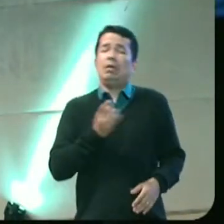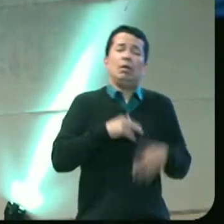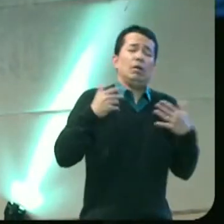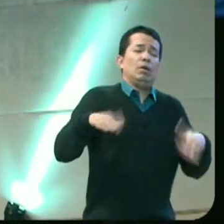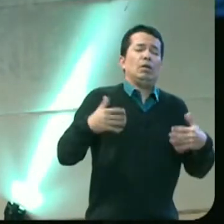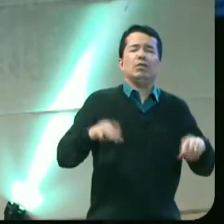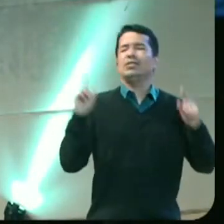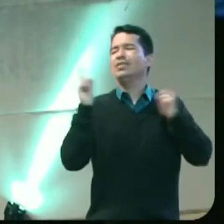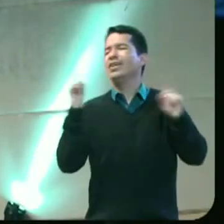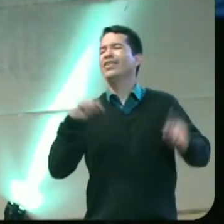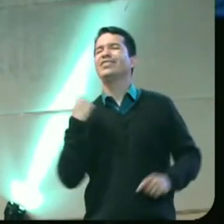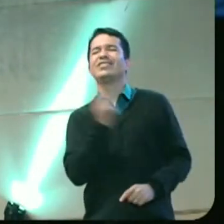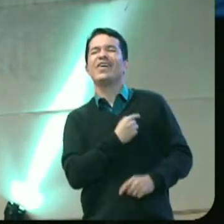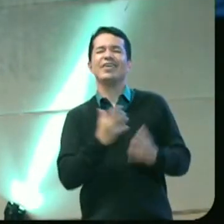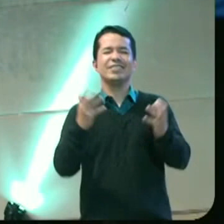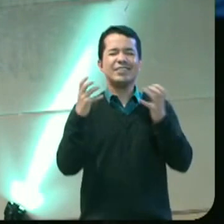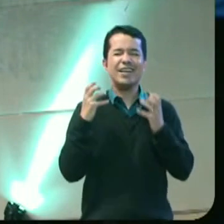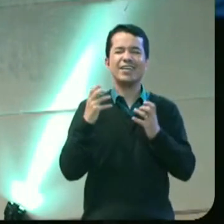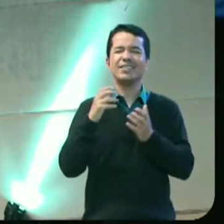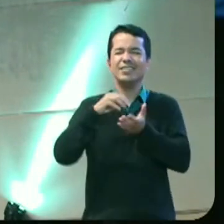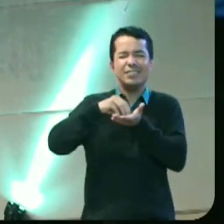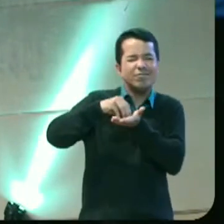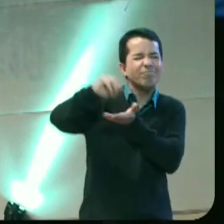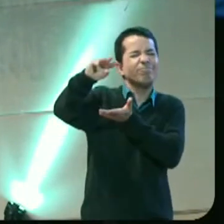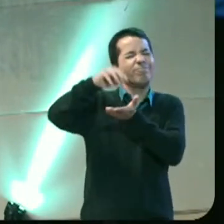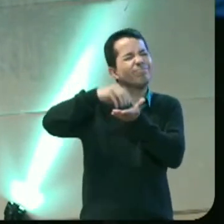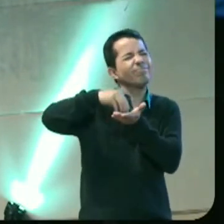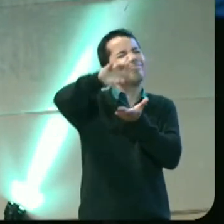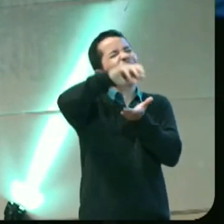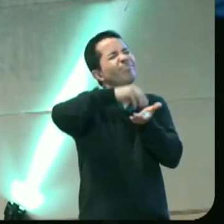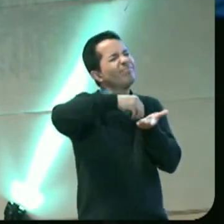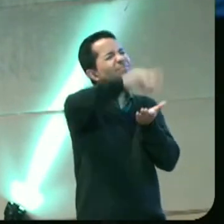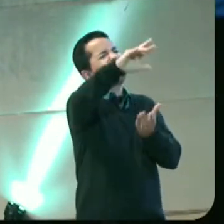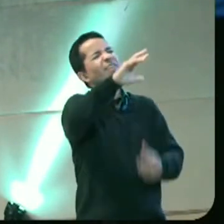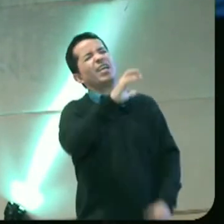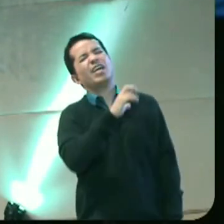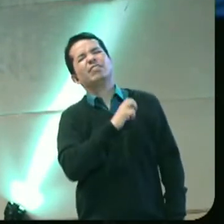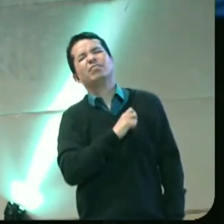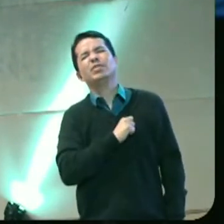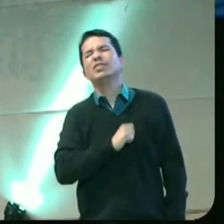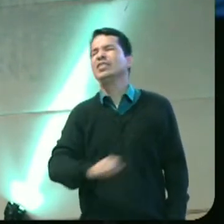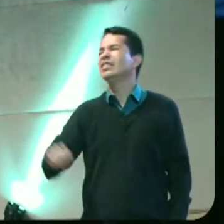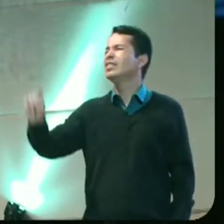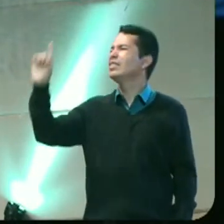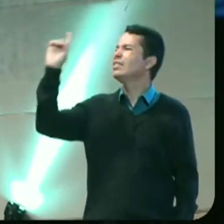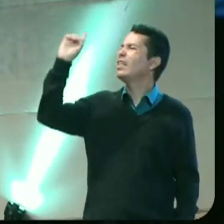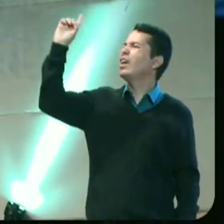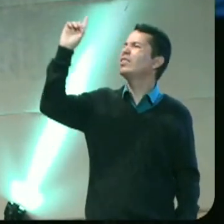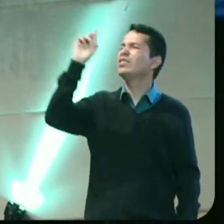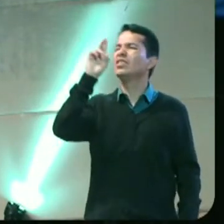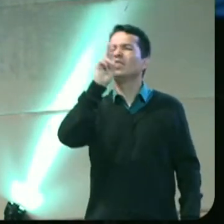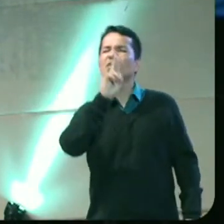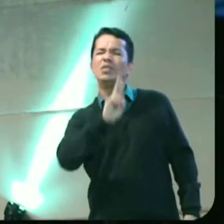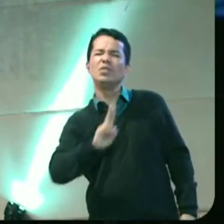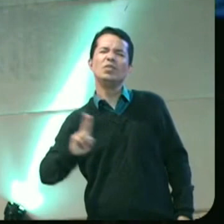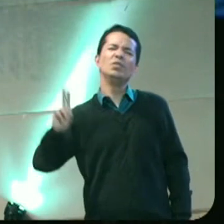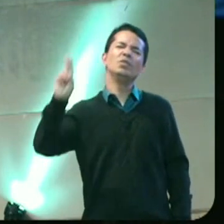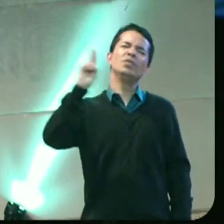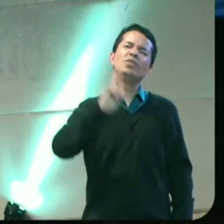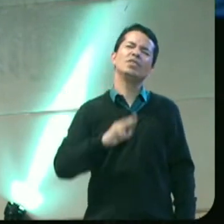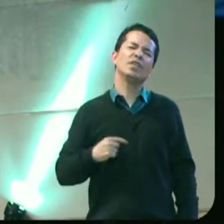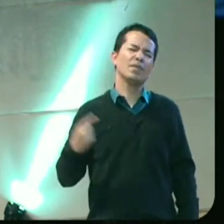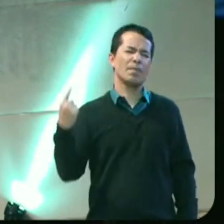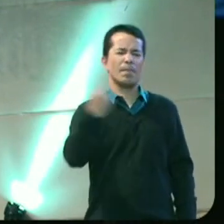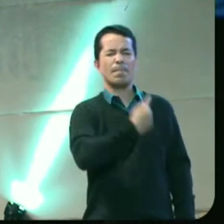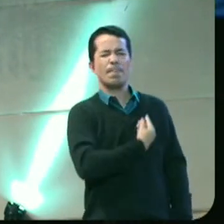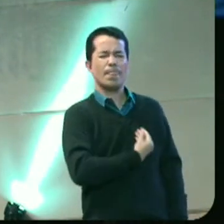mas levando esperança para outras casas, Pai. Ah, Deus, nos usa, Pai. E aqueles irmãos que estão